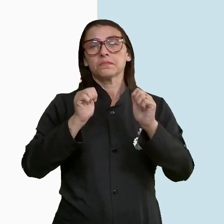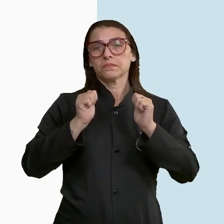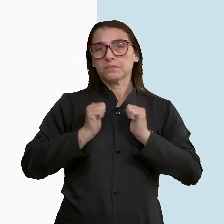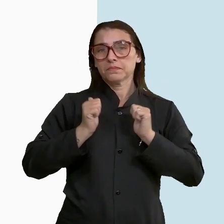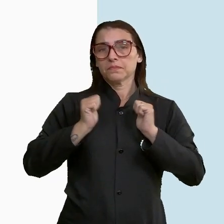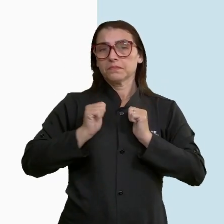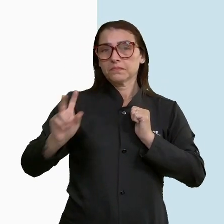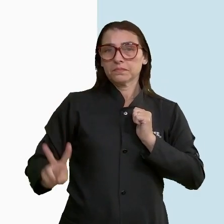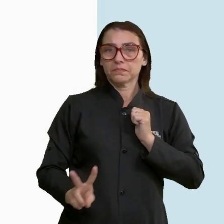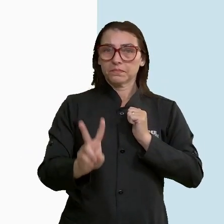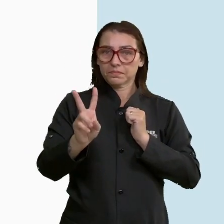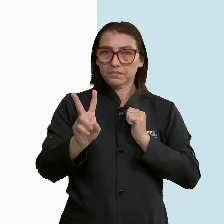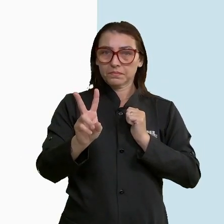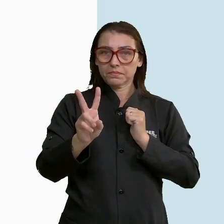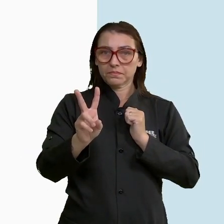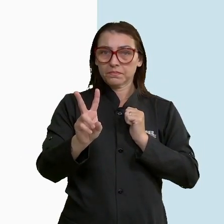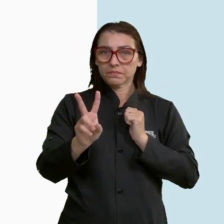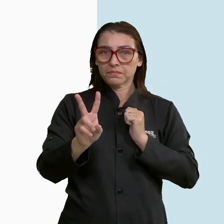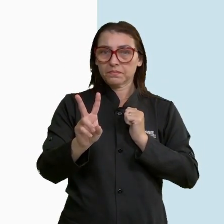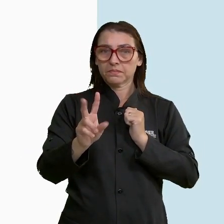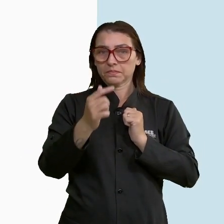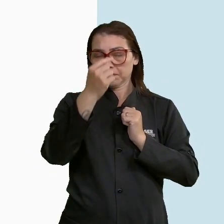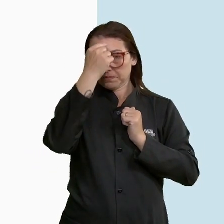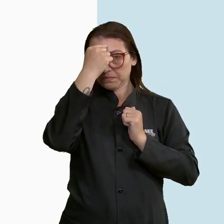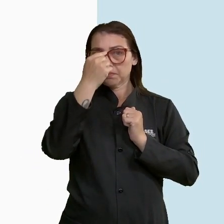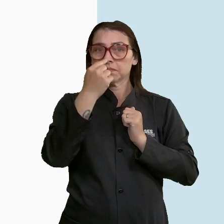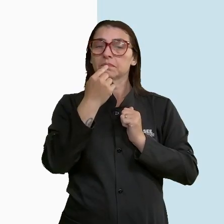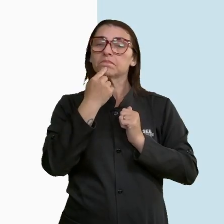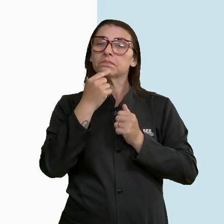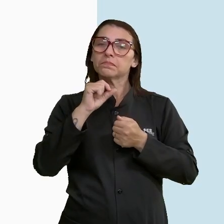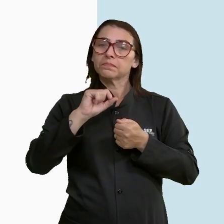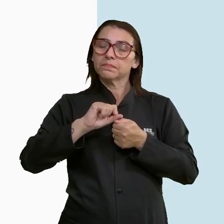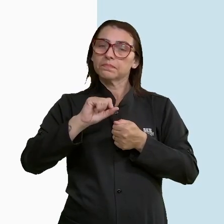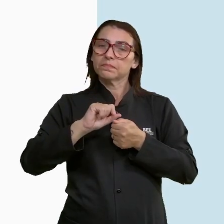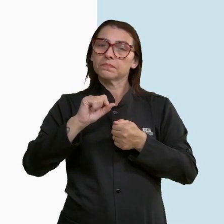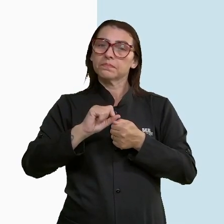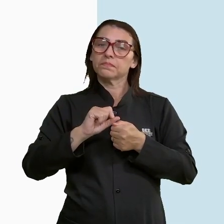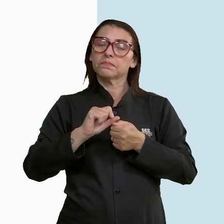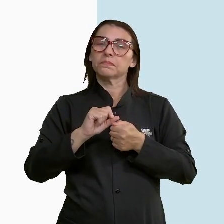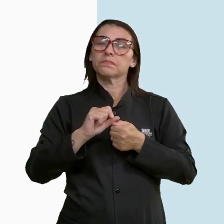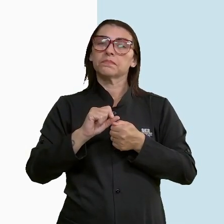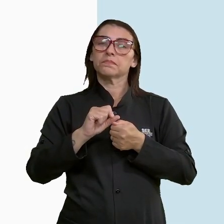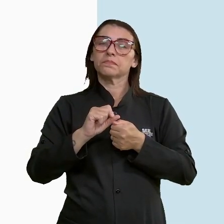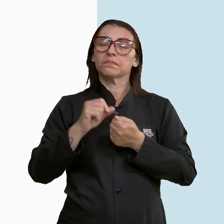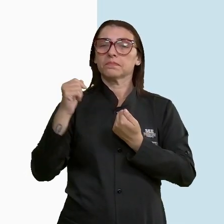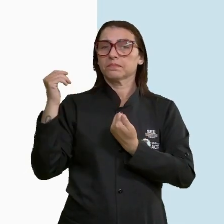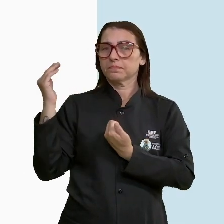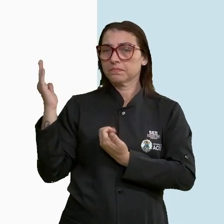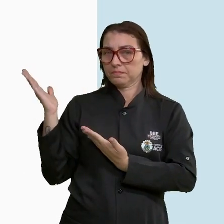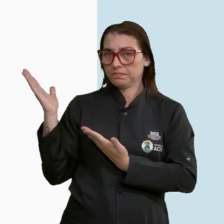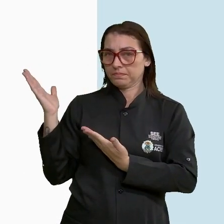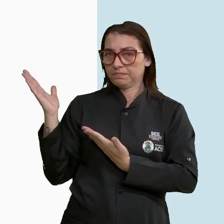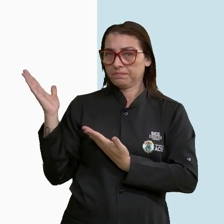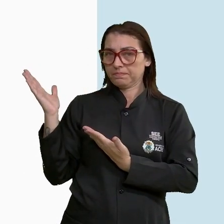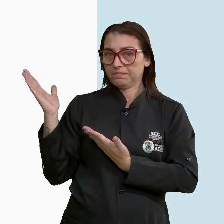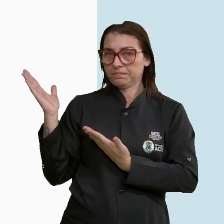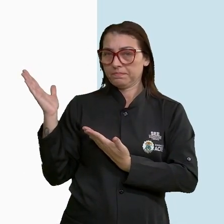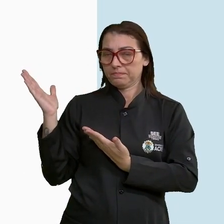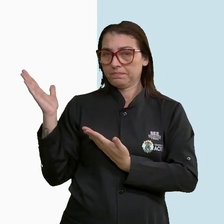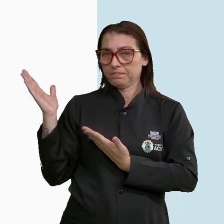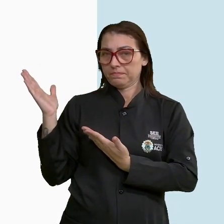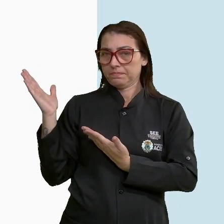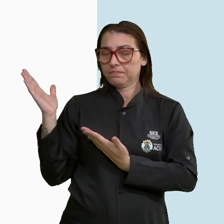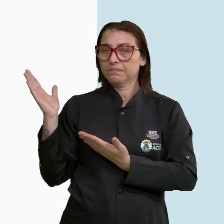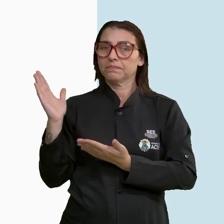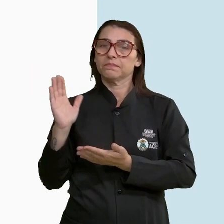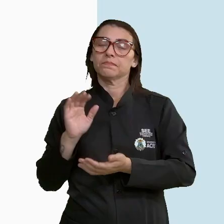e valores. E as imagens são construídas para agradar e viralizar.